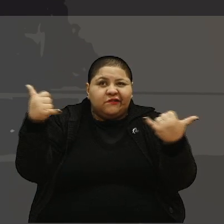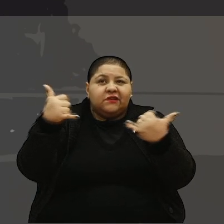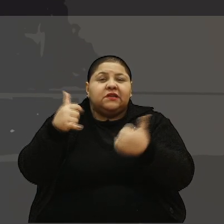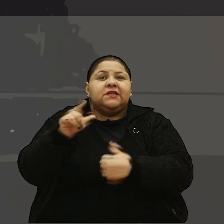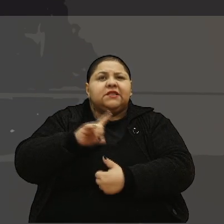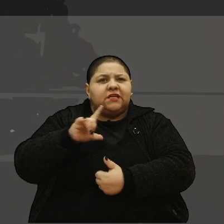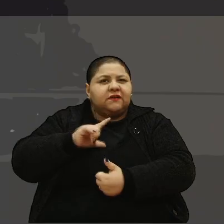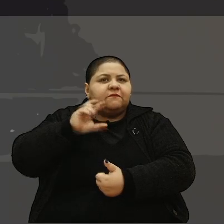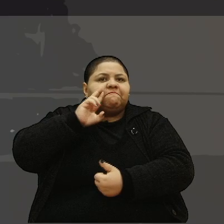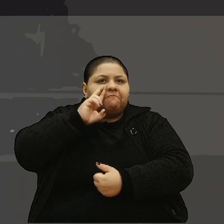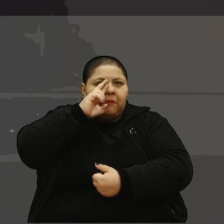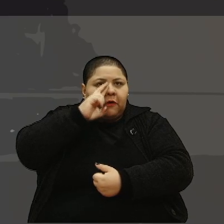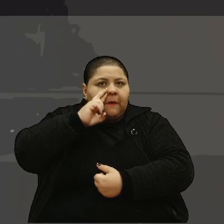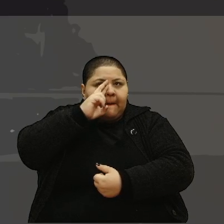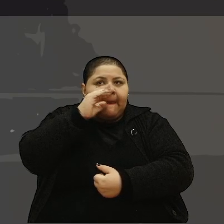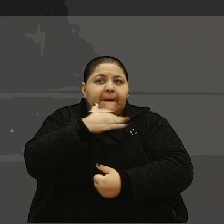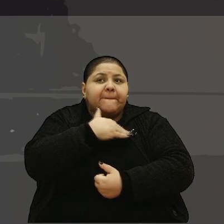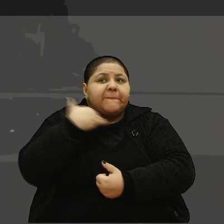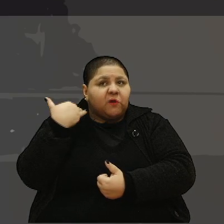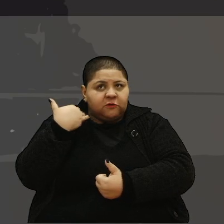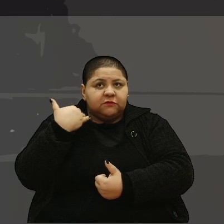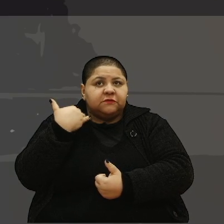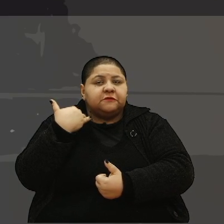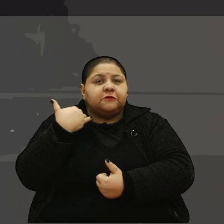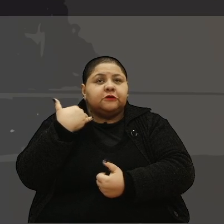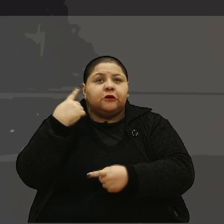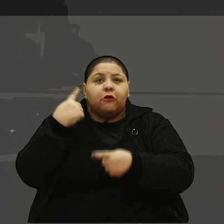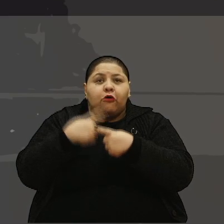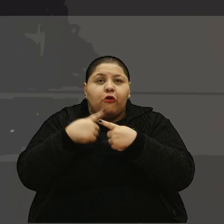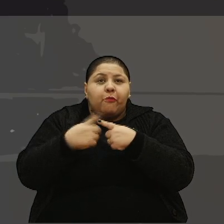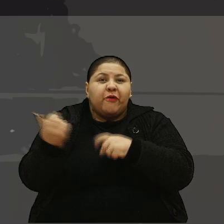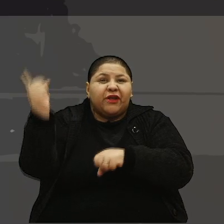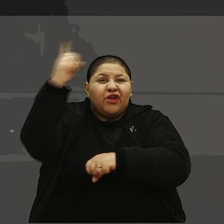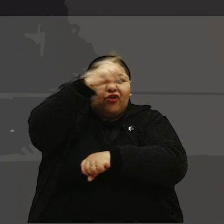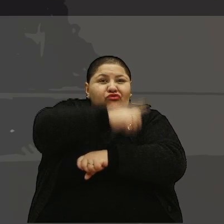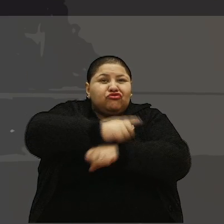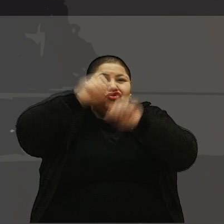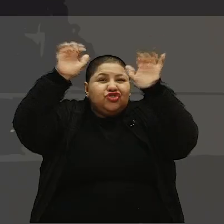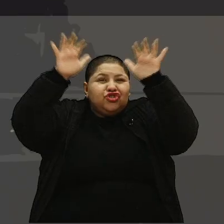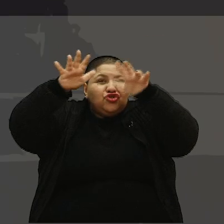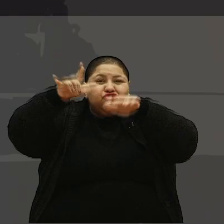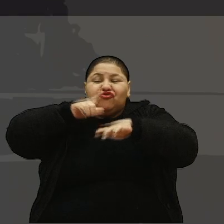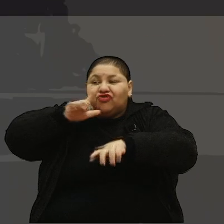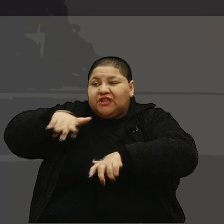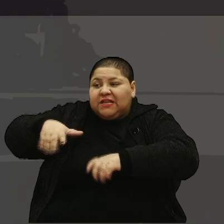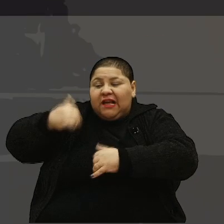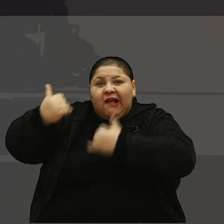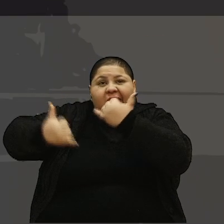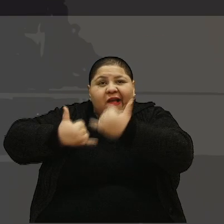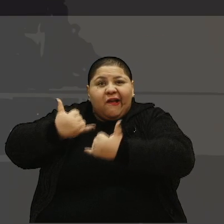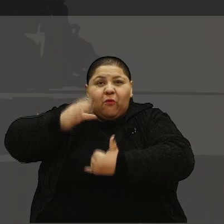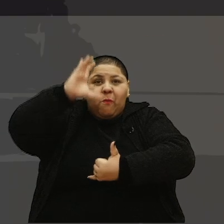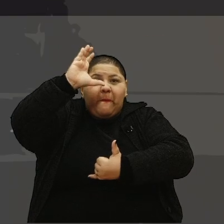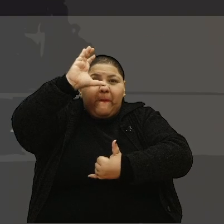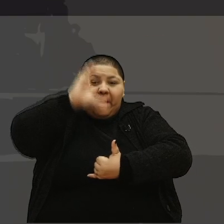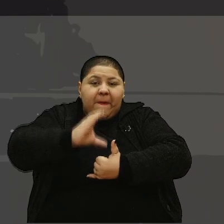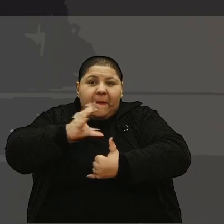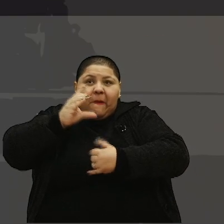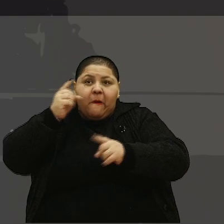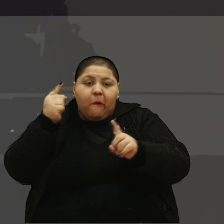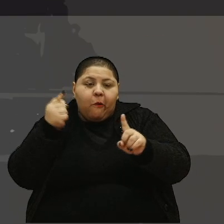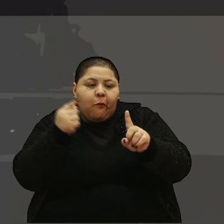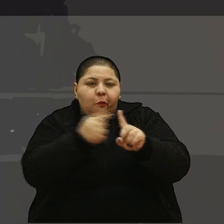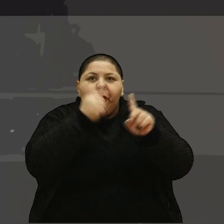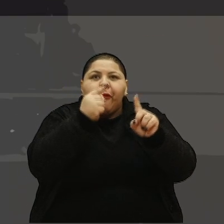risco iminente de mortes. Porque se é um dia de chuva, tem uma criança brincando, um cidadão encosta, poderá sim